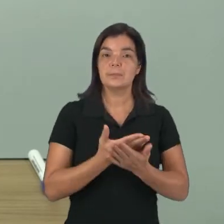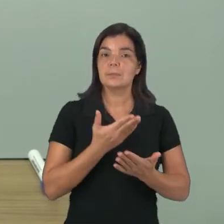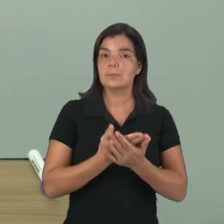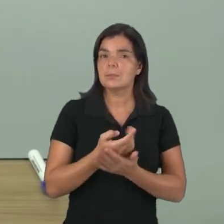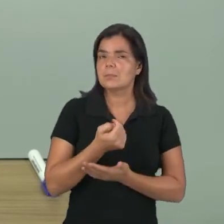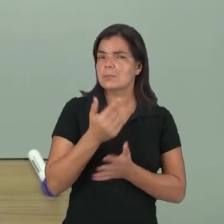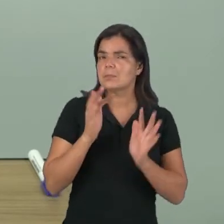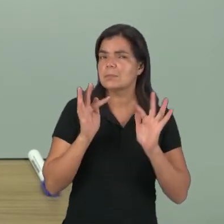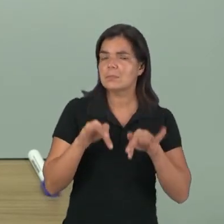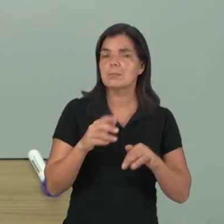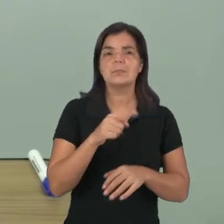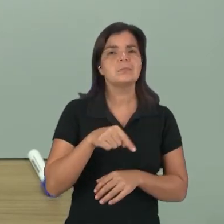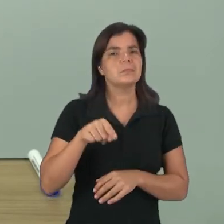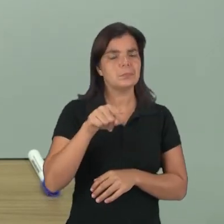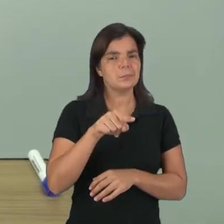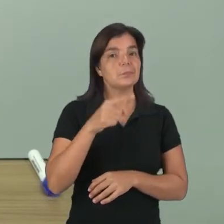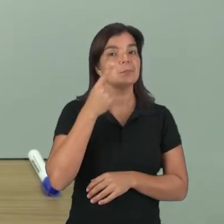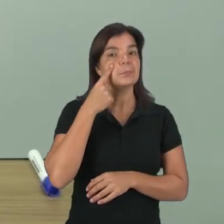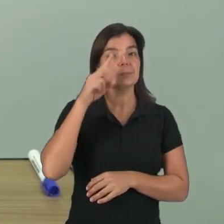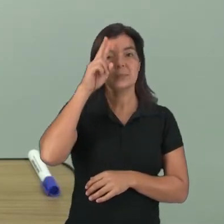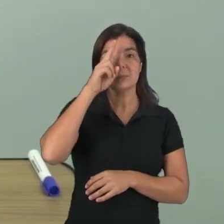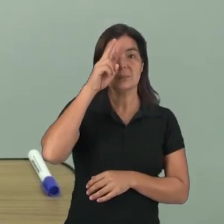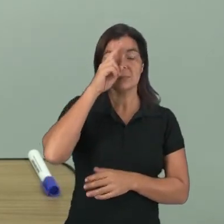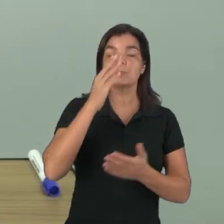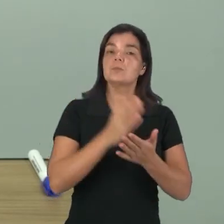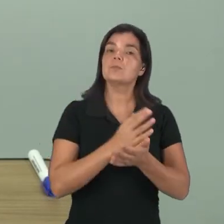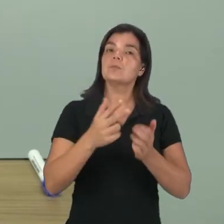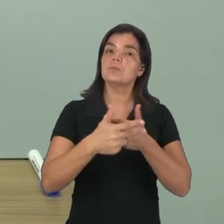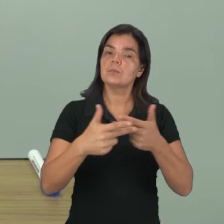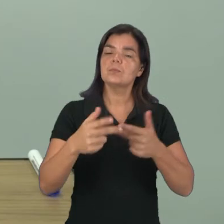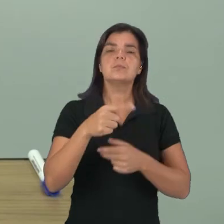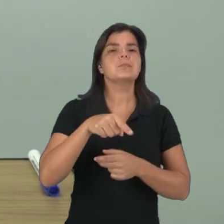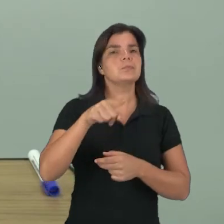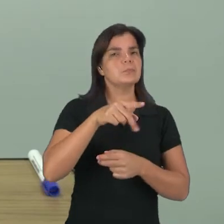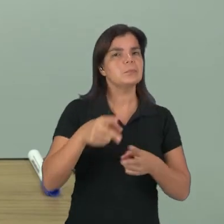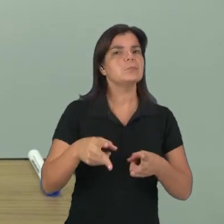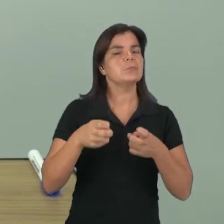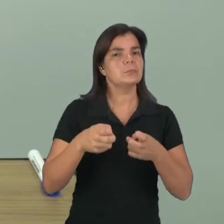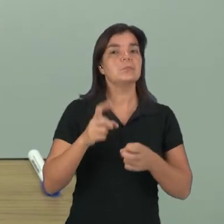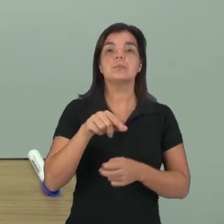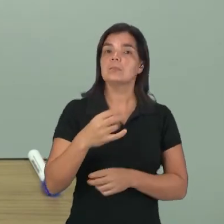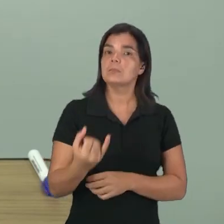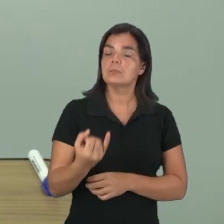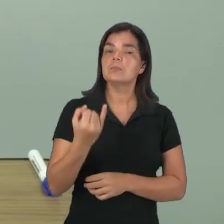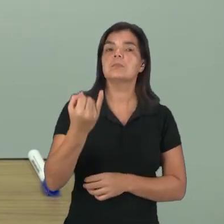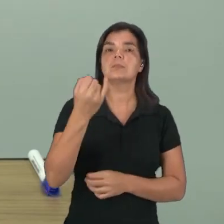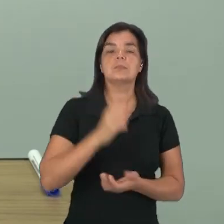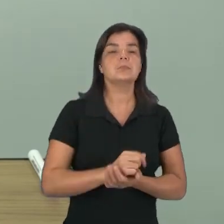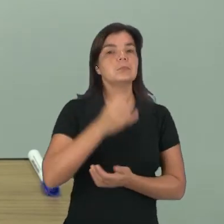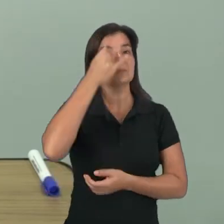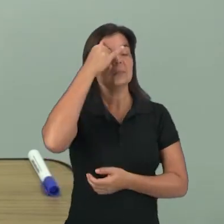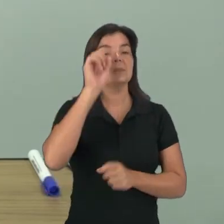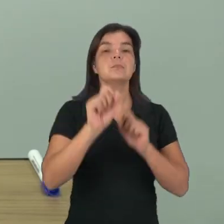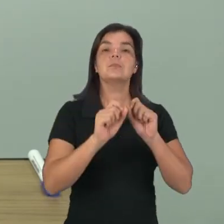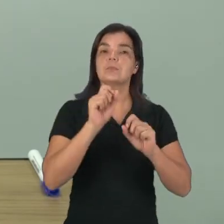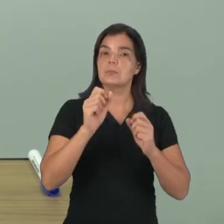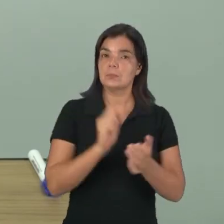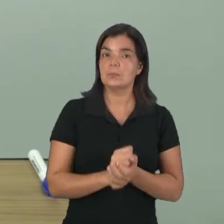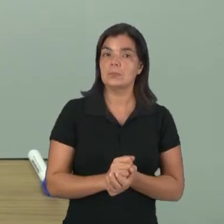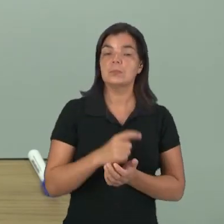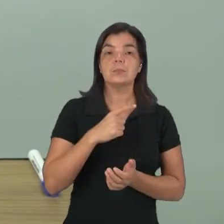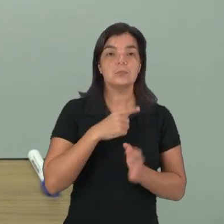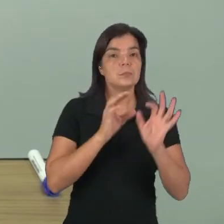está quase chegando ao fim, mas eu quero te relembrar algumas coisas. Vocês perceberam como é importante a ideia que nós temos que